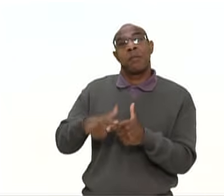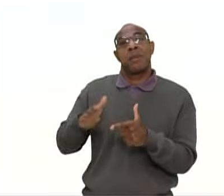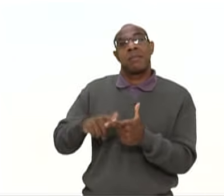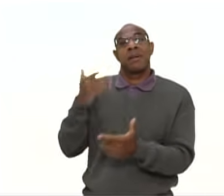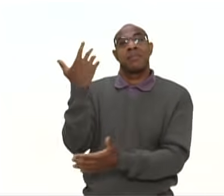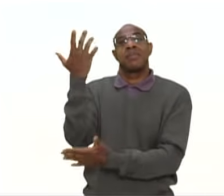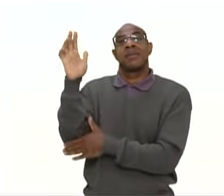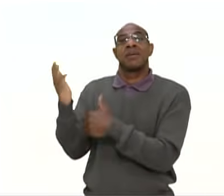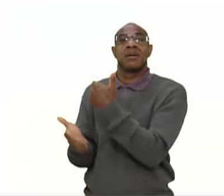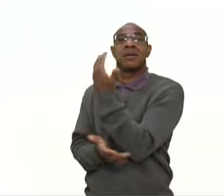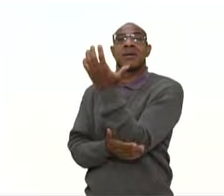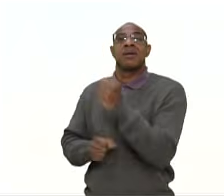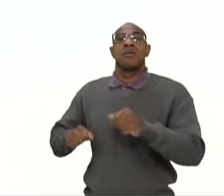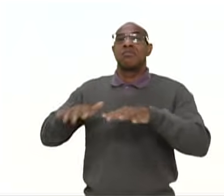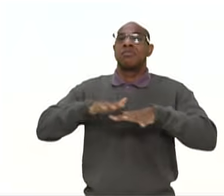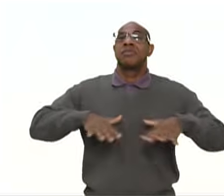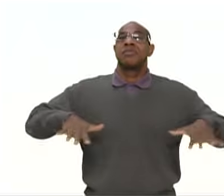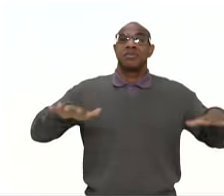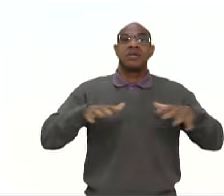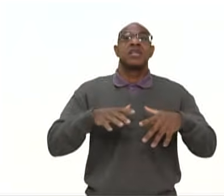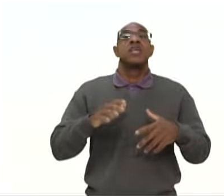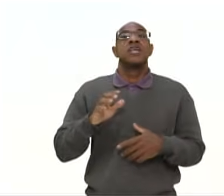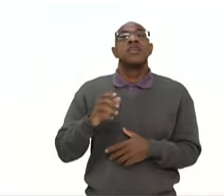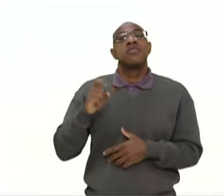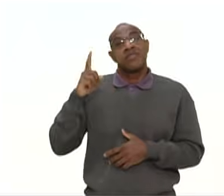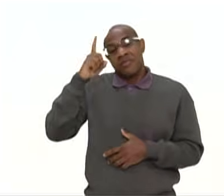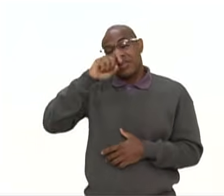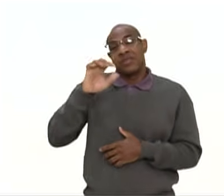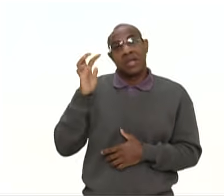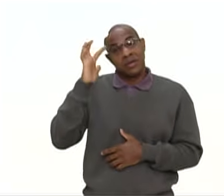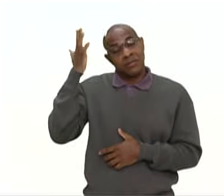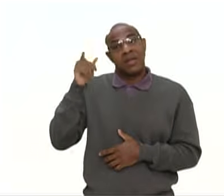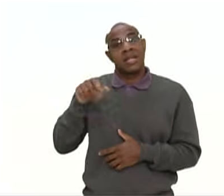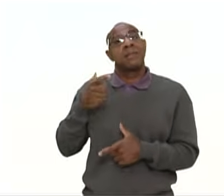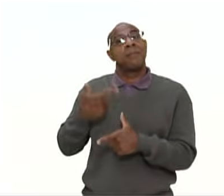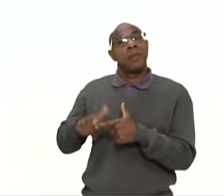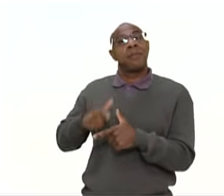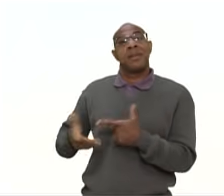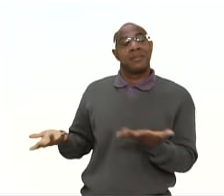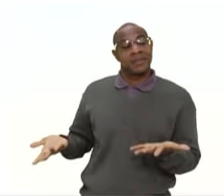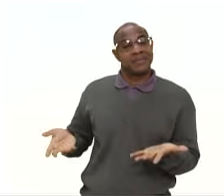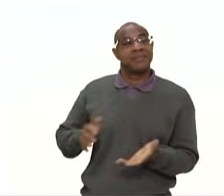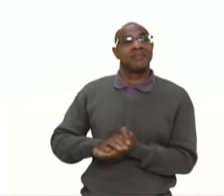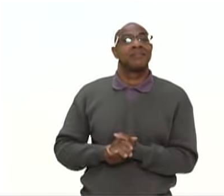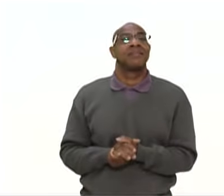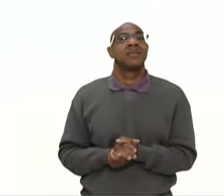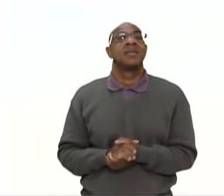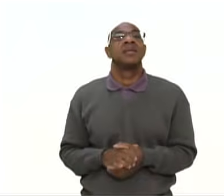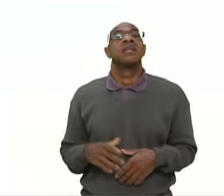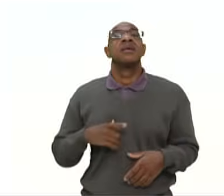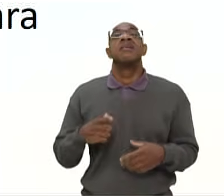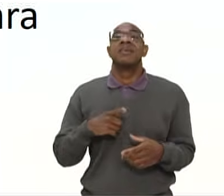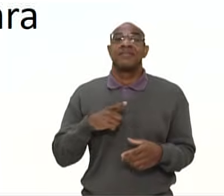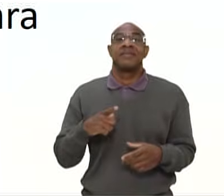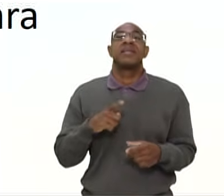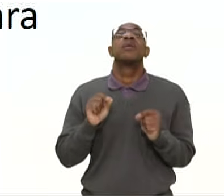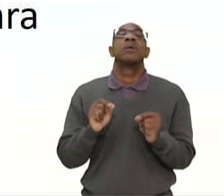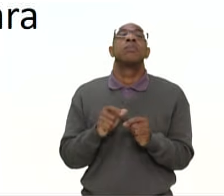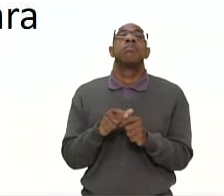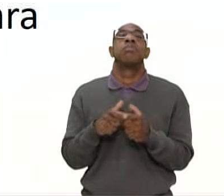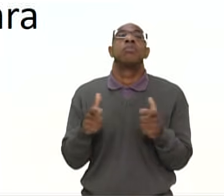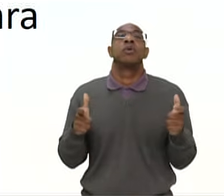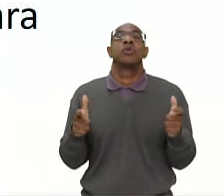ambientais de difícil solução. Então isso, né? Todo esse sistema vai gerar muito lixo e dano